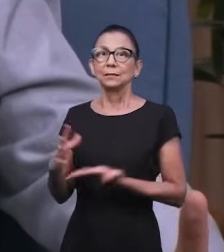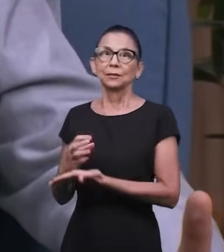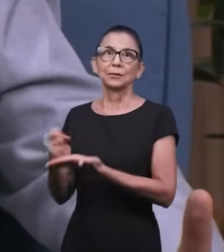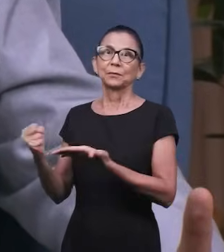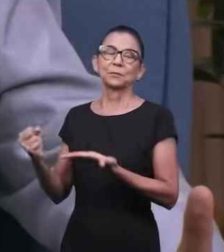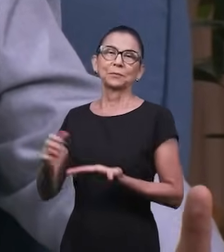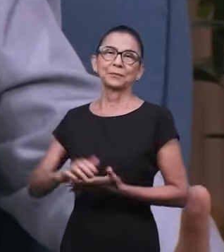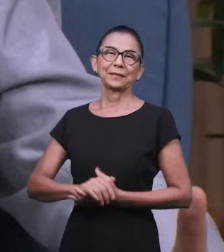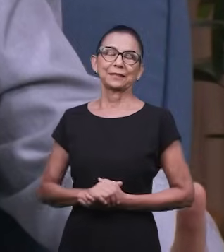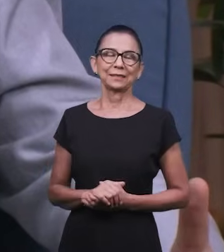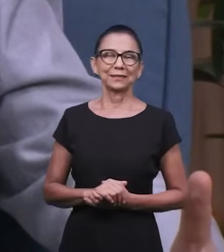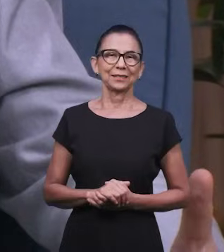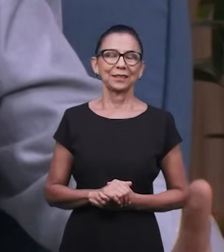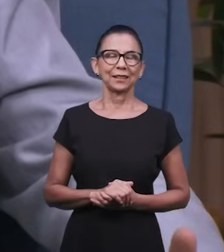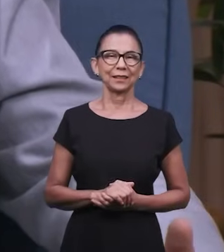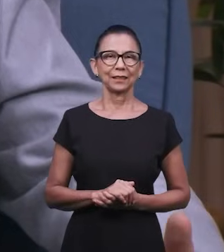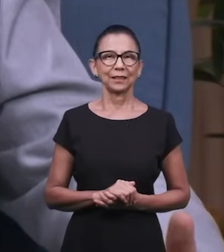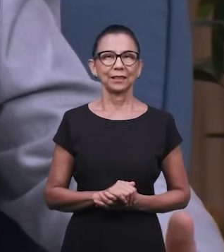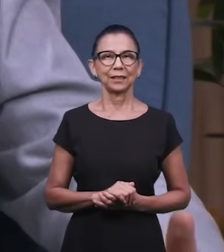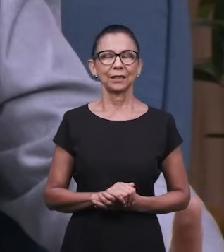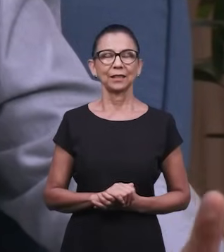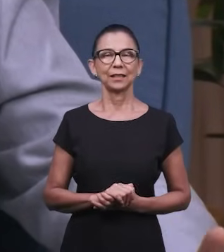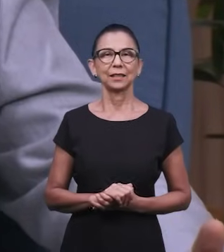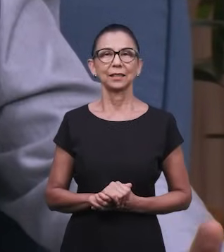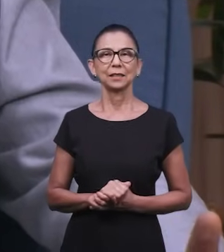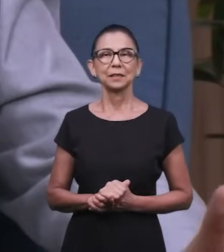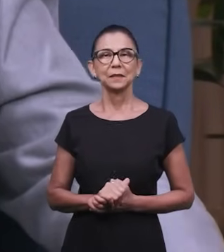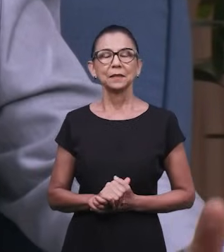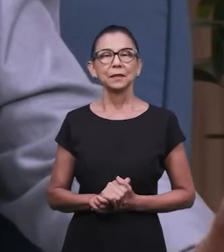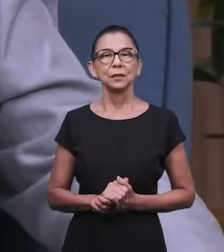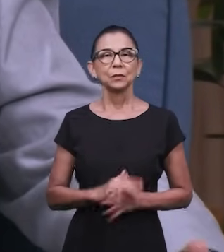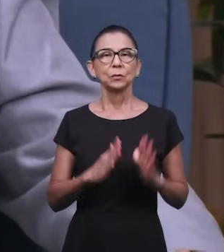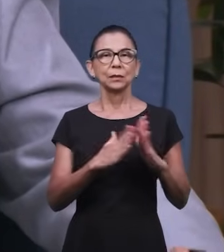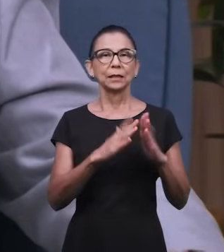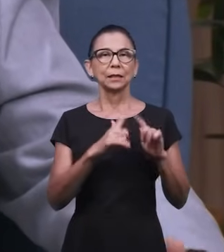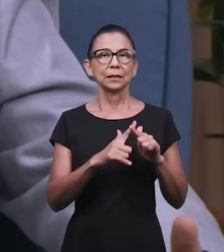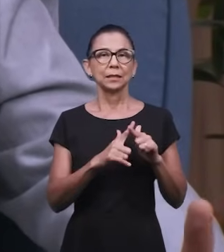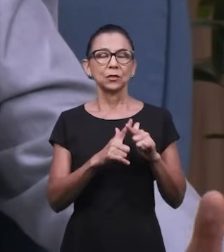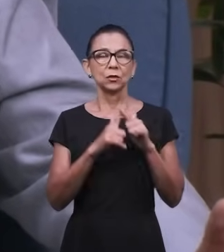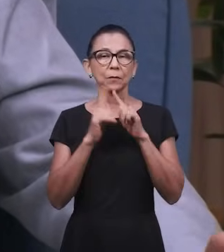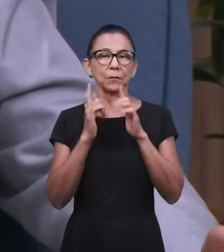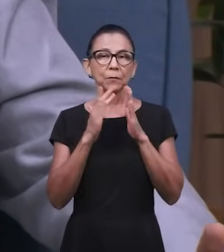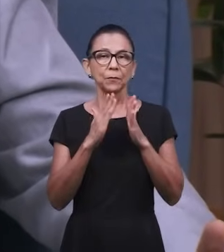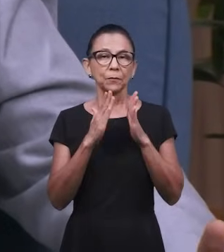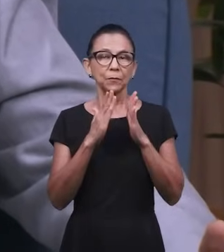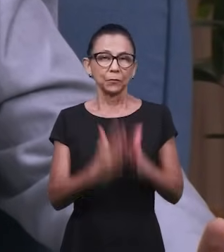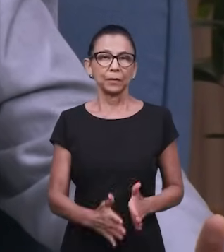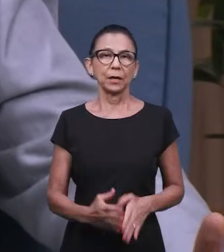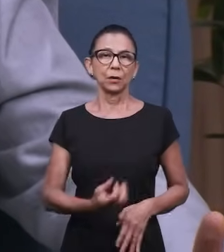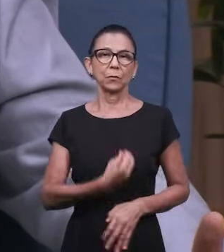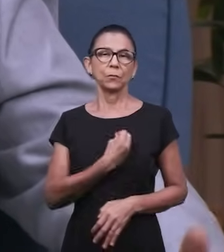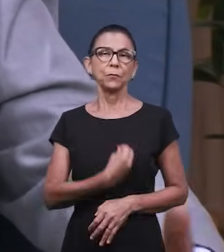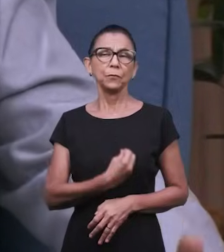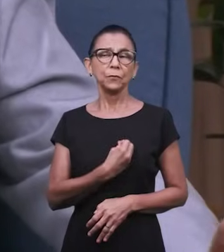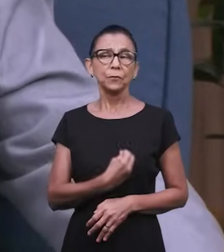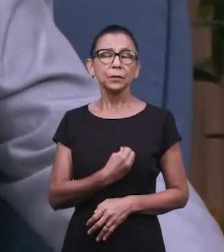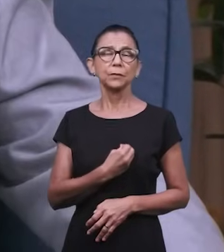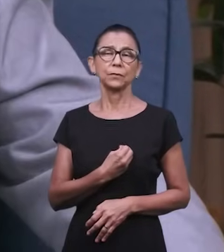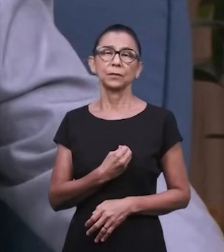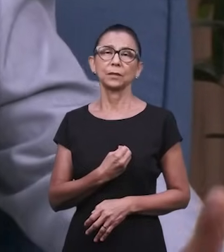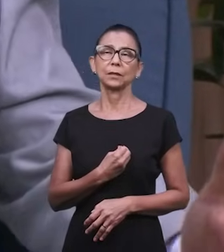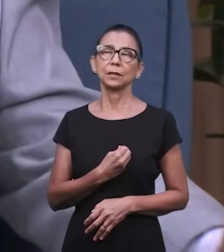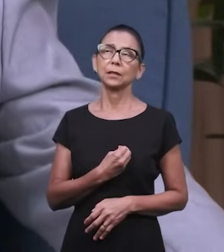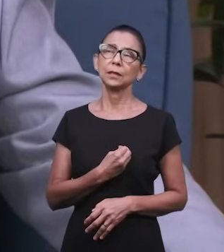sobre aquilo que a igreja vive nesse momento e que a gente consegue